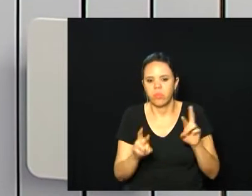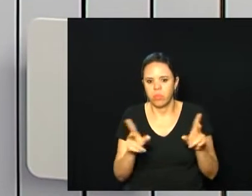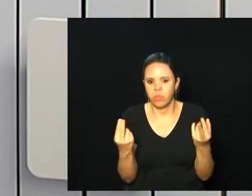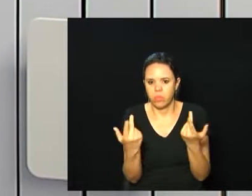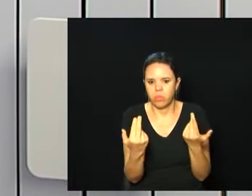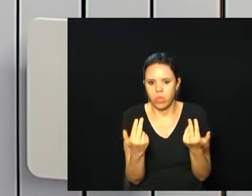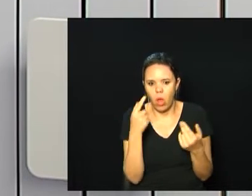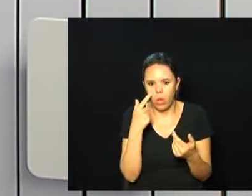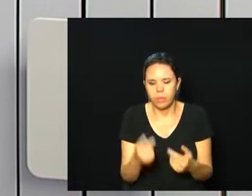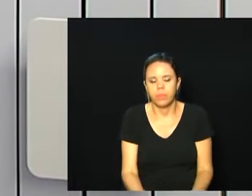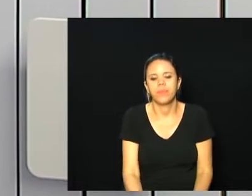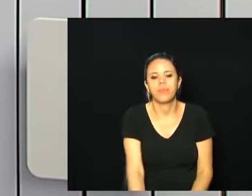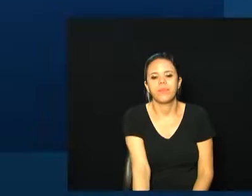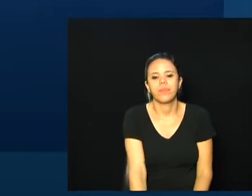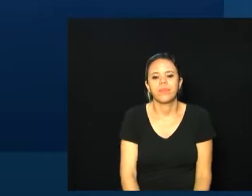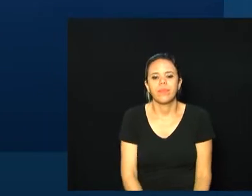não, viu? Confira.